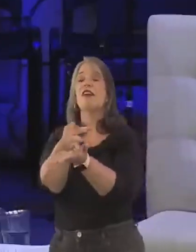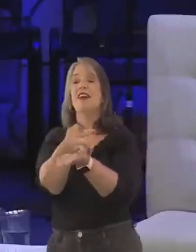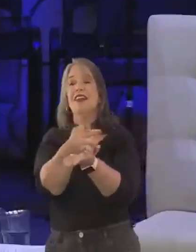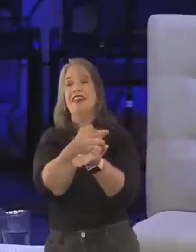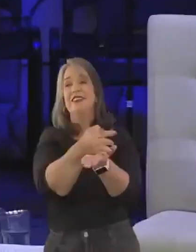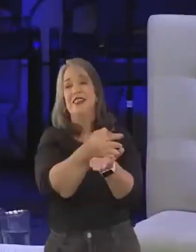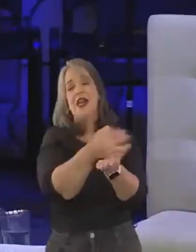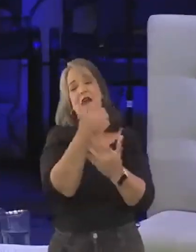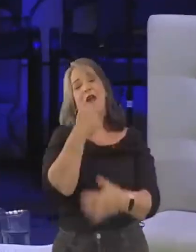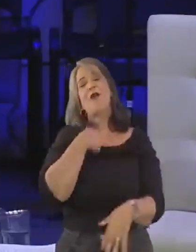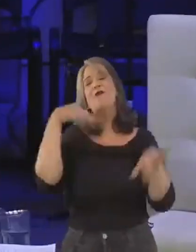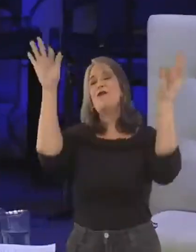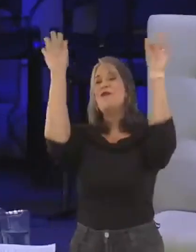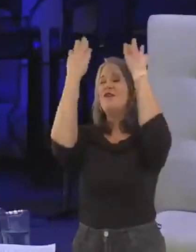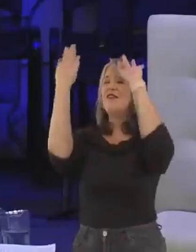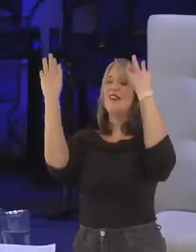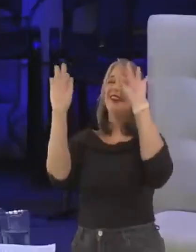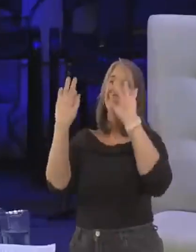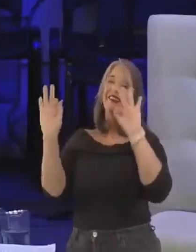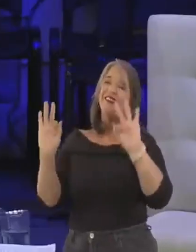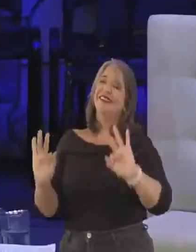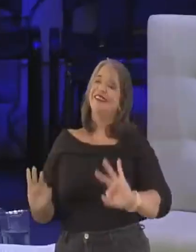fervor. Sou